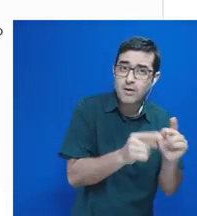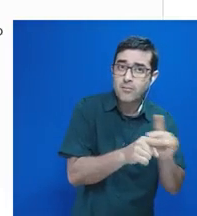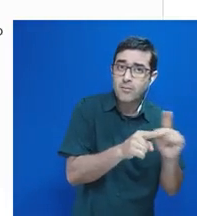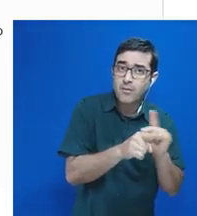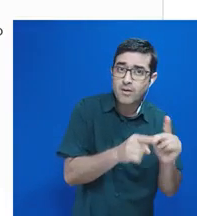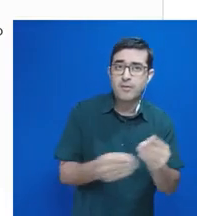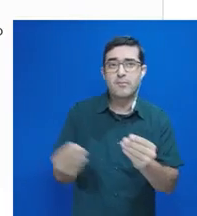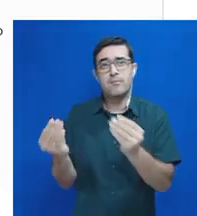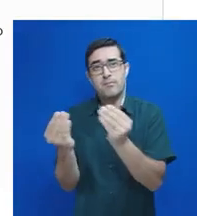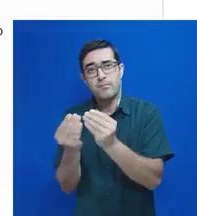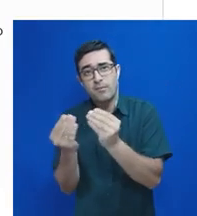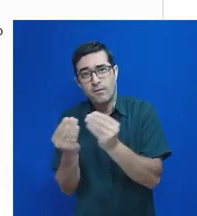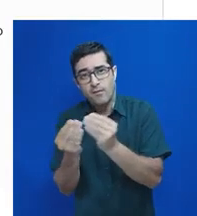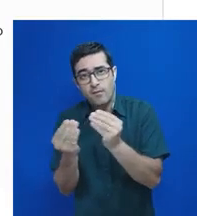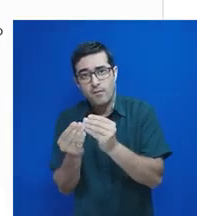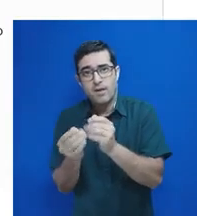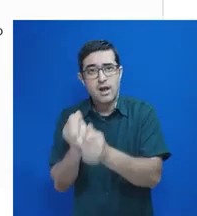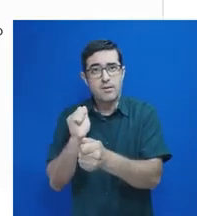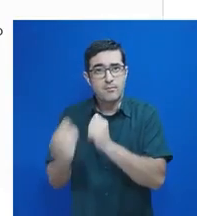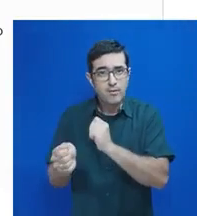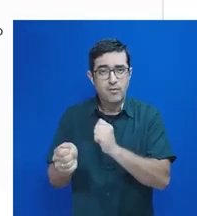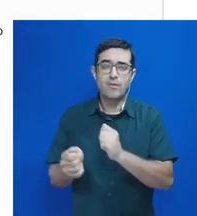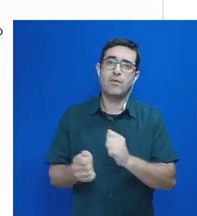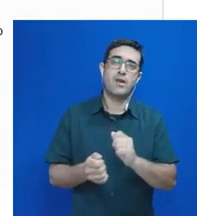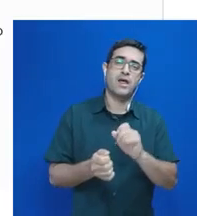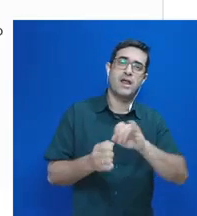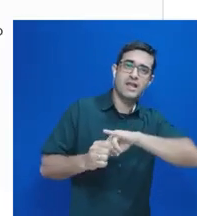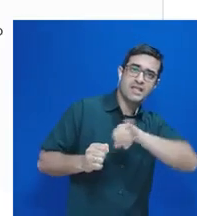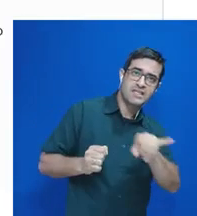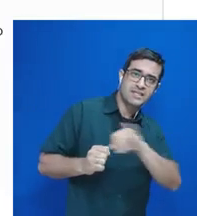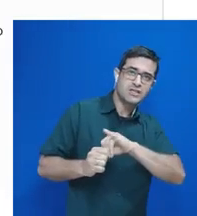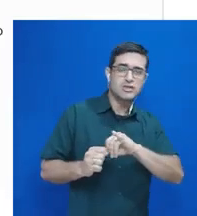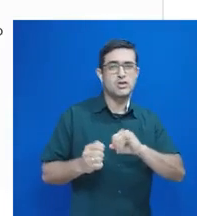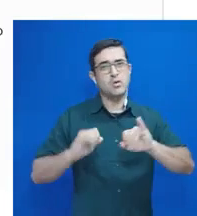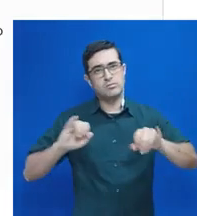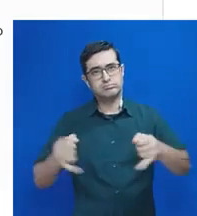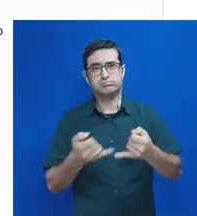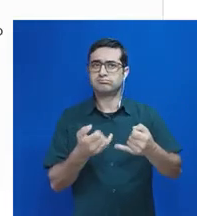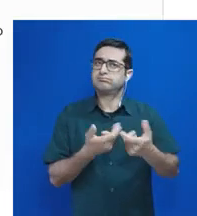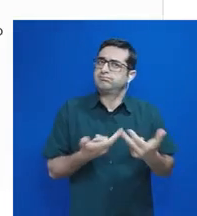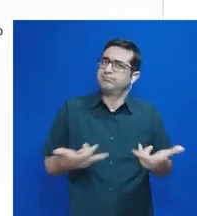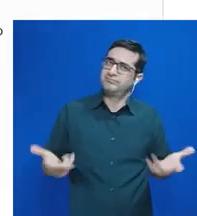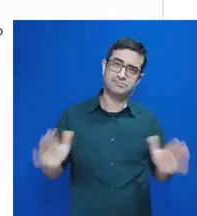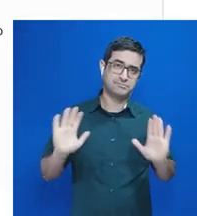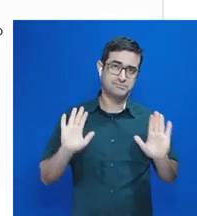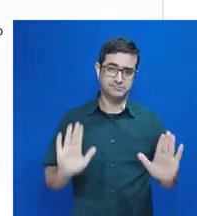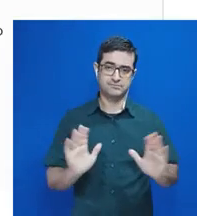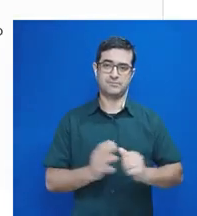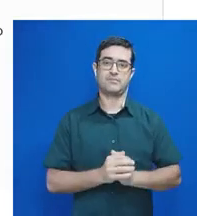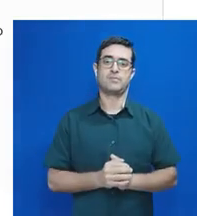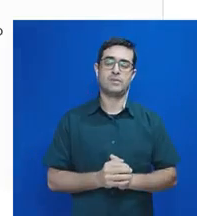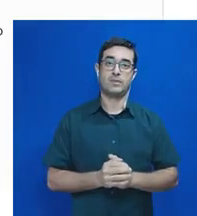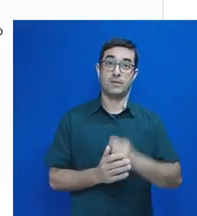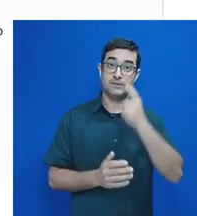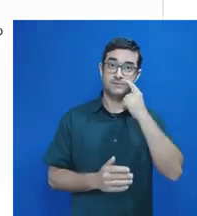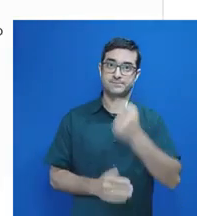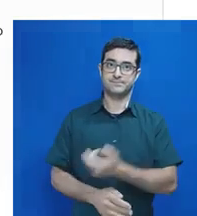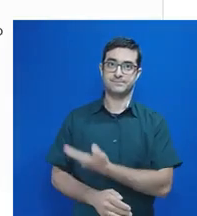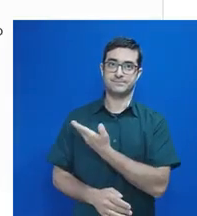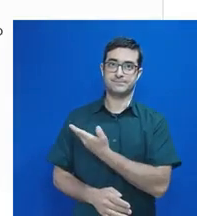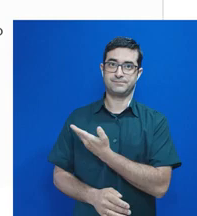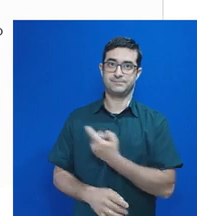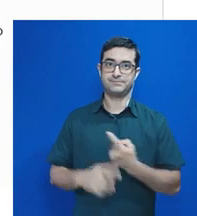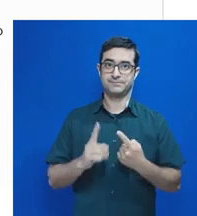polares, apolares, entre elas, entre íons, enfim. Né? Então, aqui, quando eu olhei entre íons